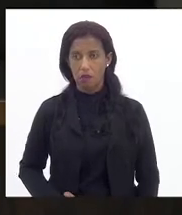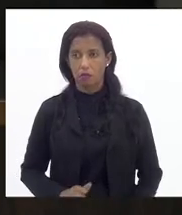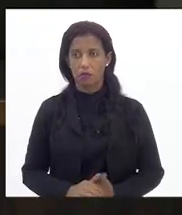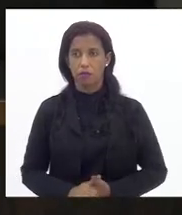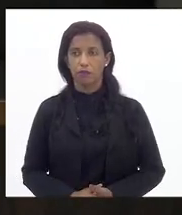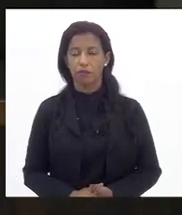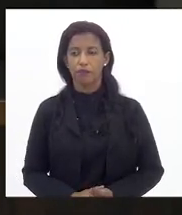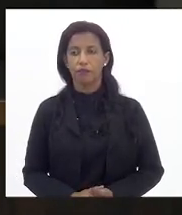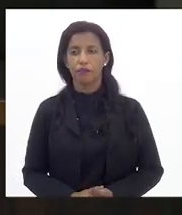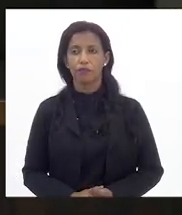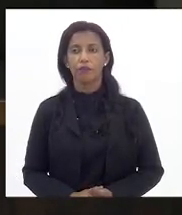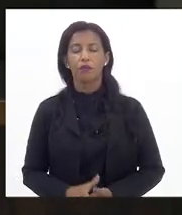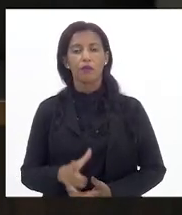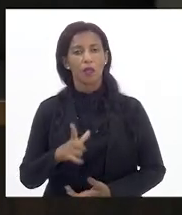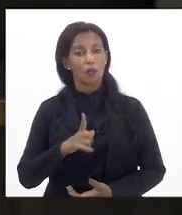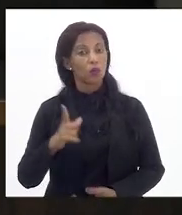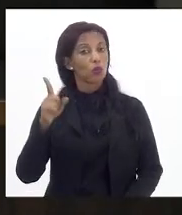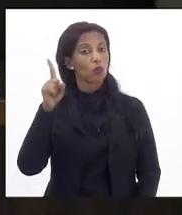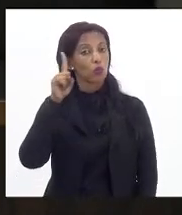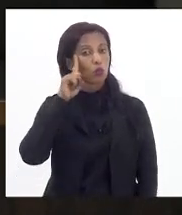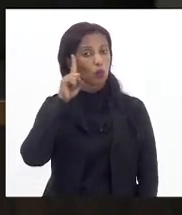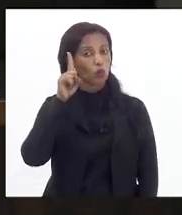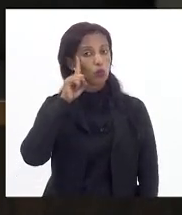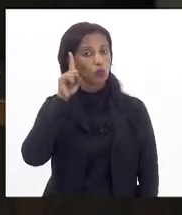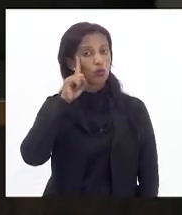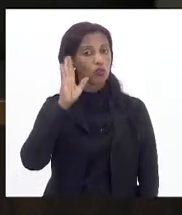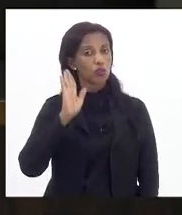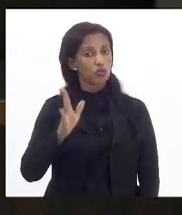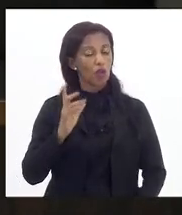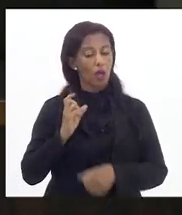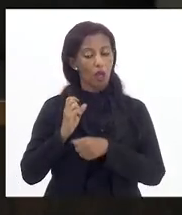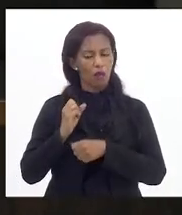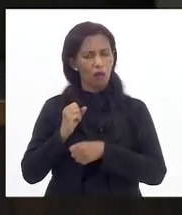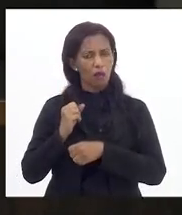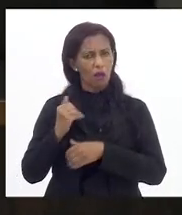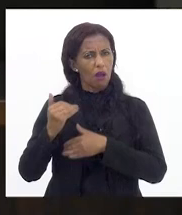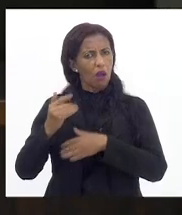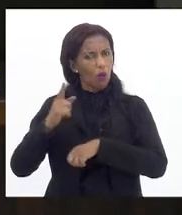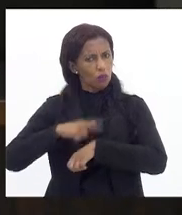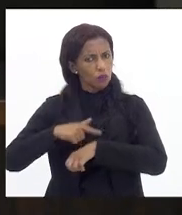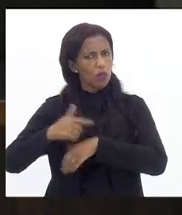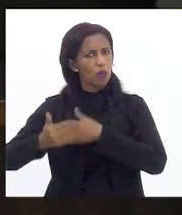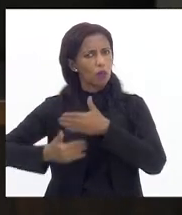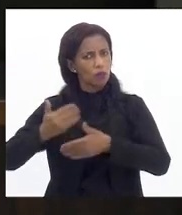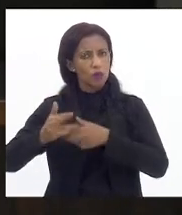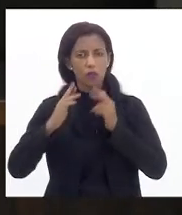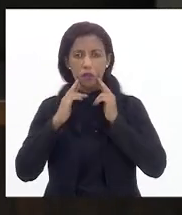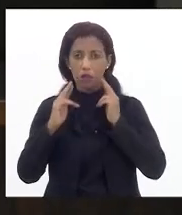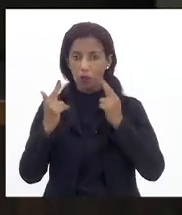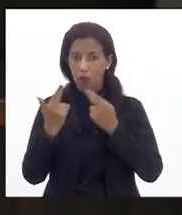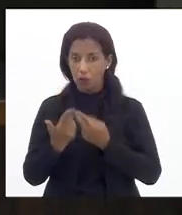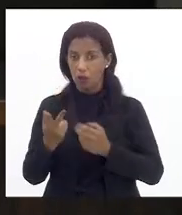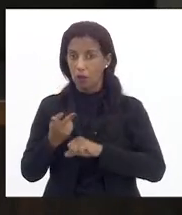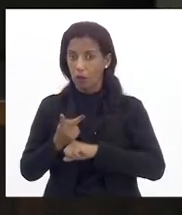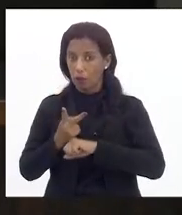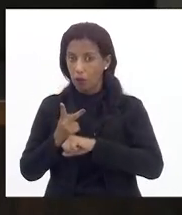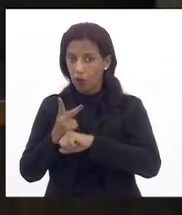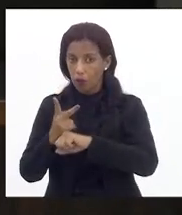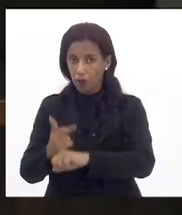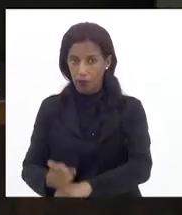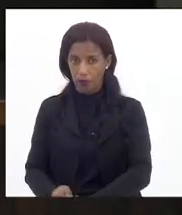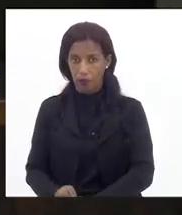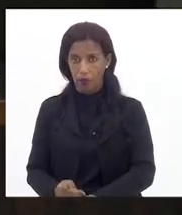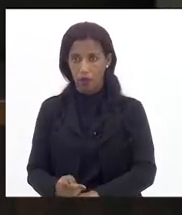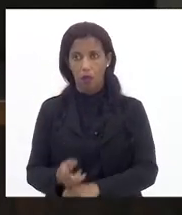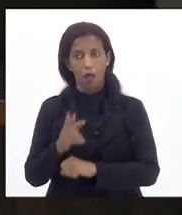tem cotidianamente já há bastante tempo se reunido para buscar por conta